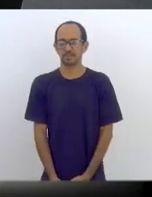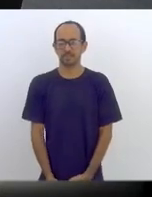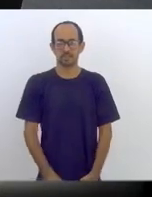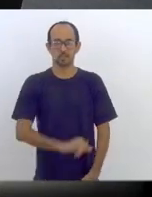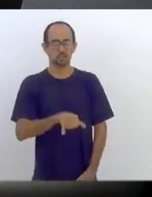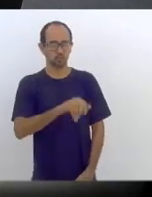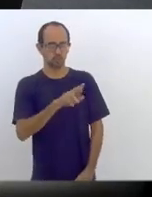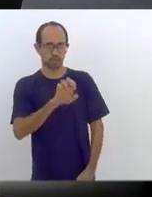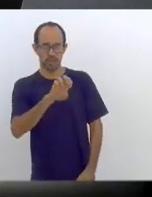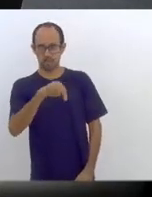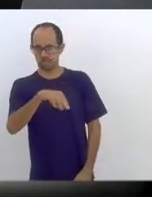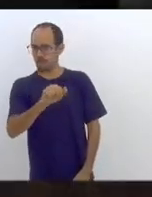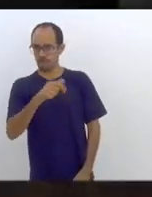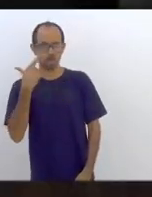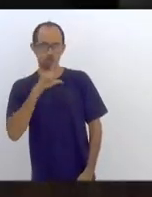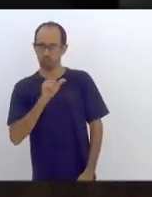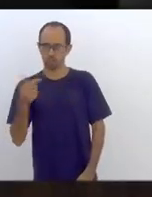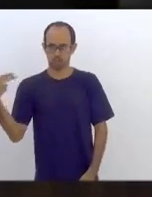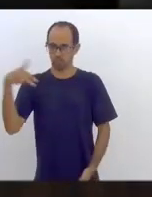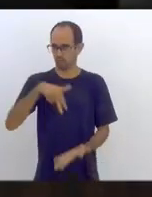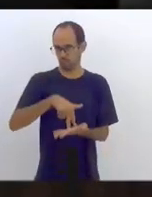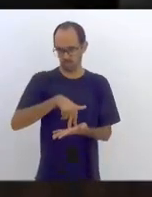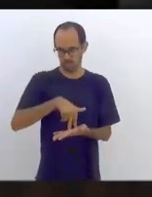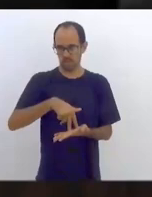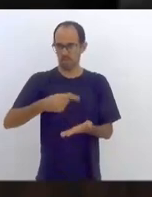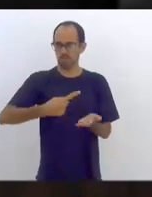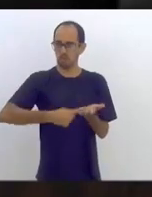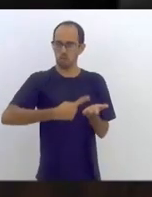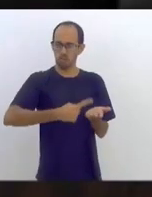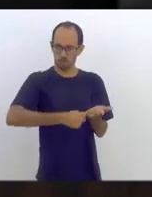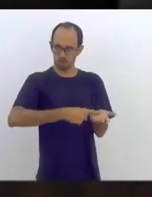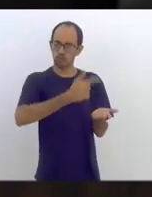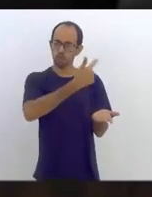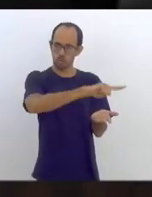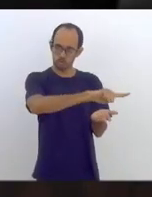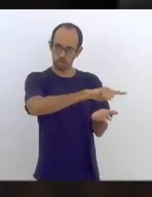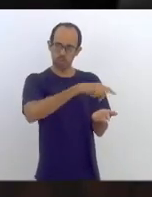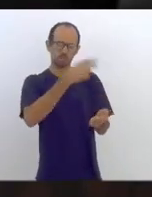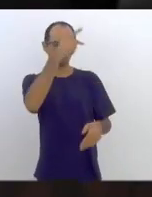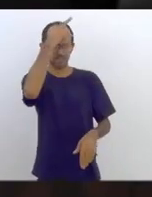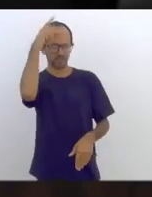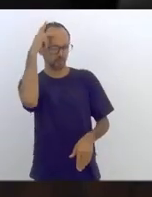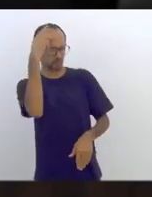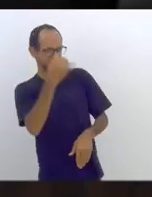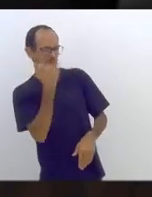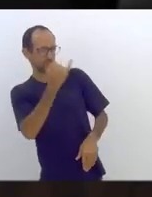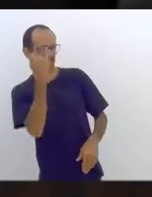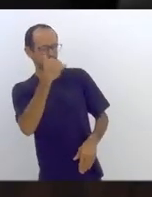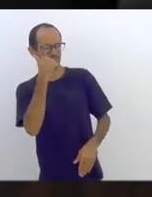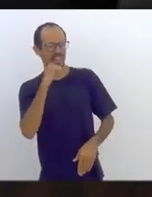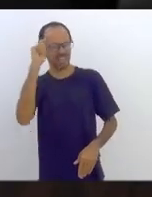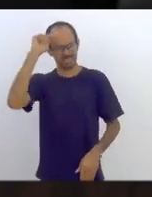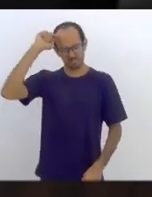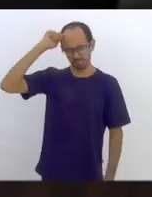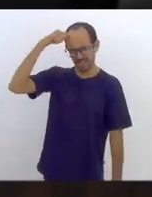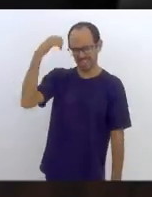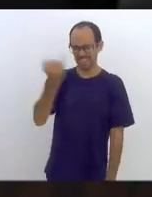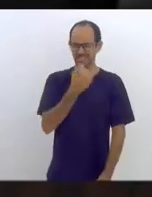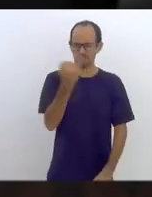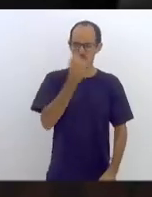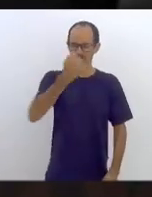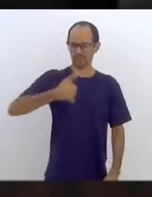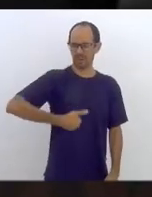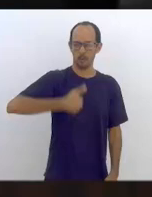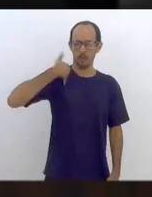Jurema não pôde estar presente, tem uma agenda, essas pessoas importantes, essas pretas importantes, né, que dão orgulho